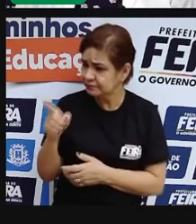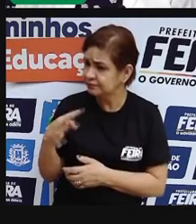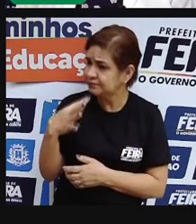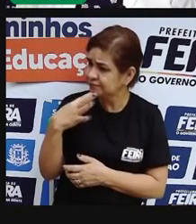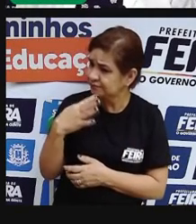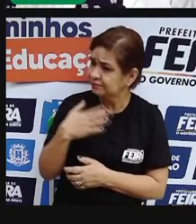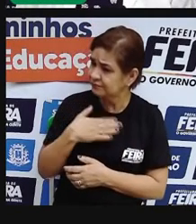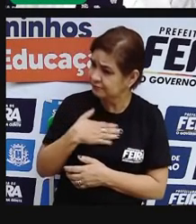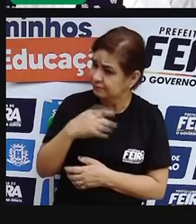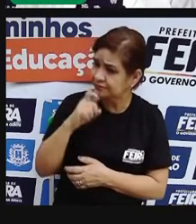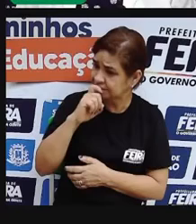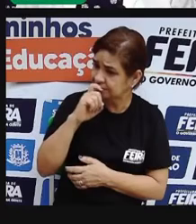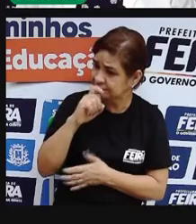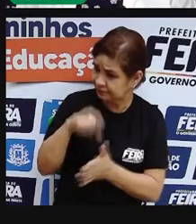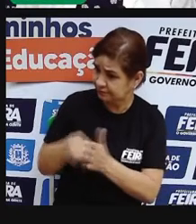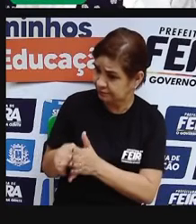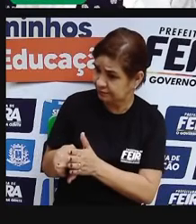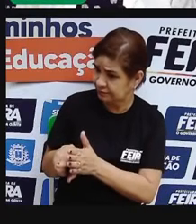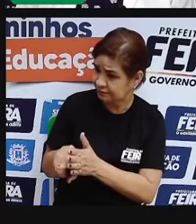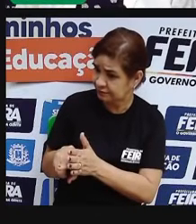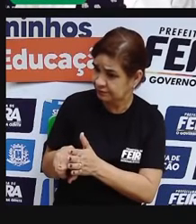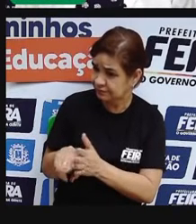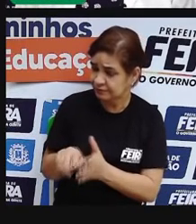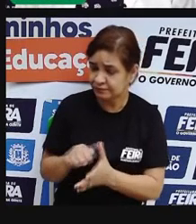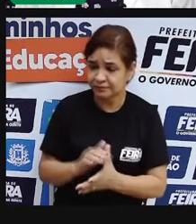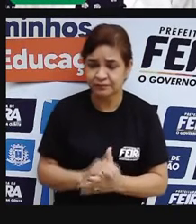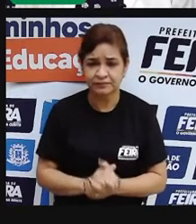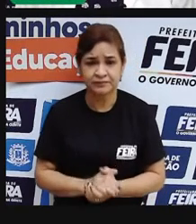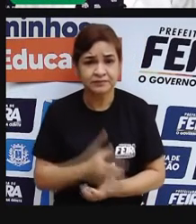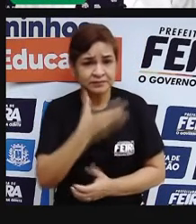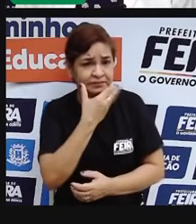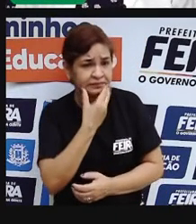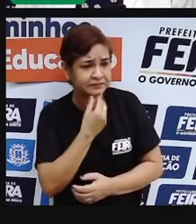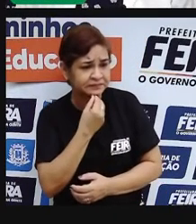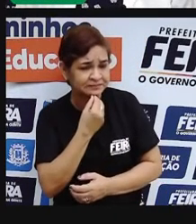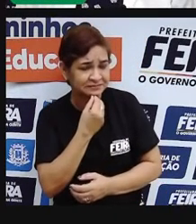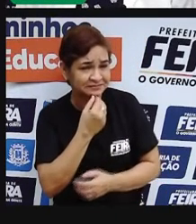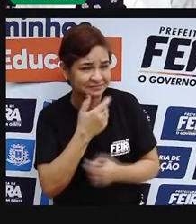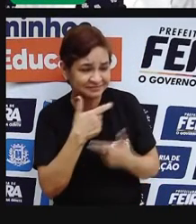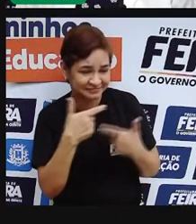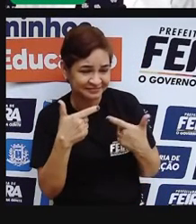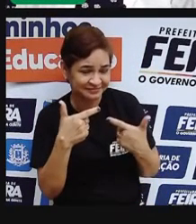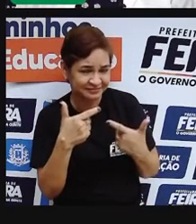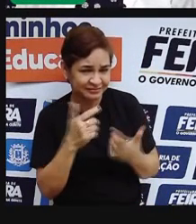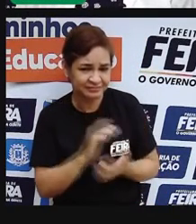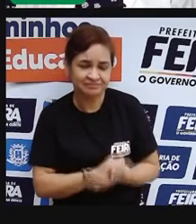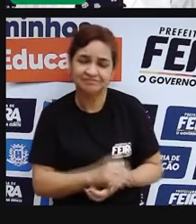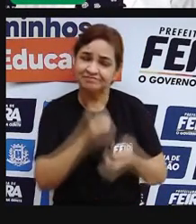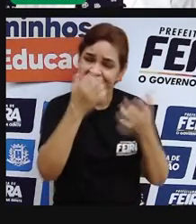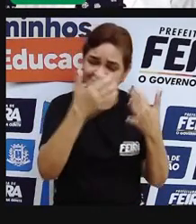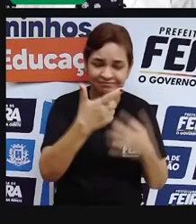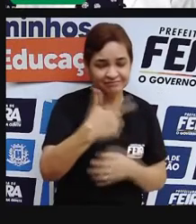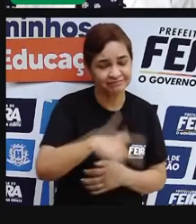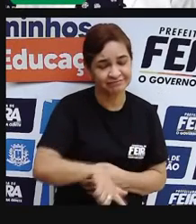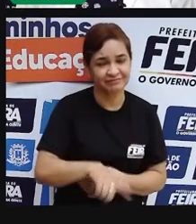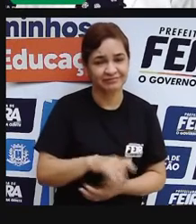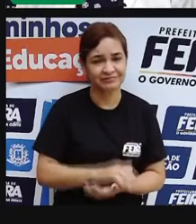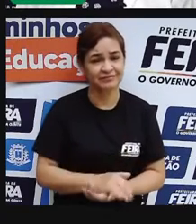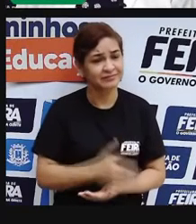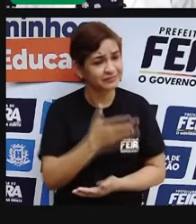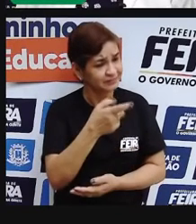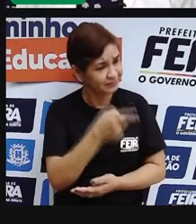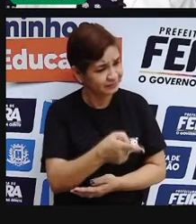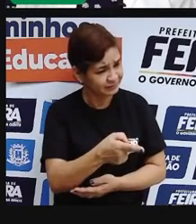perguntou ele é um comerciante o dono da loja sorriu explicou de novo